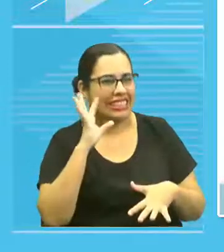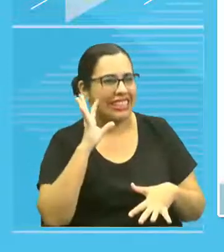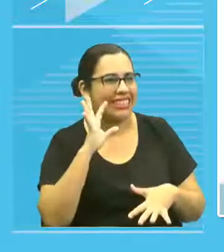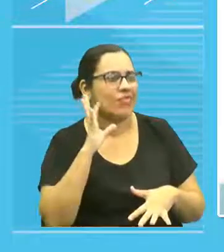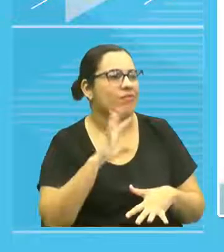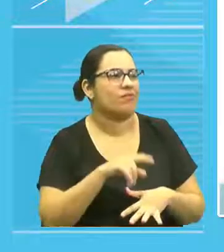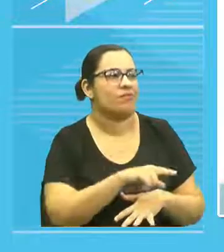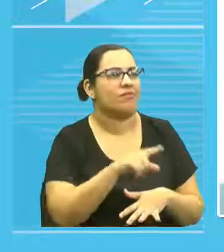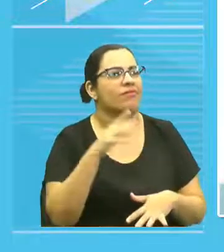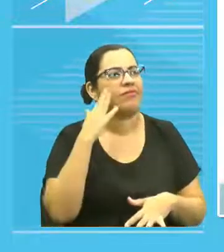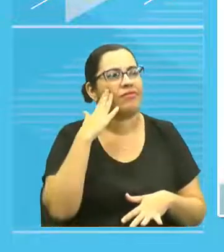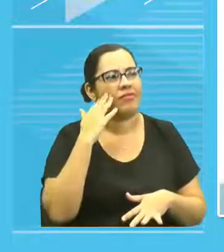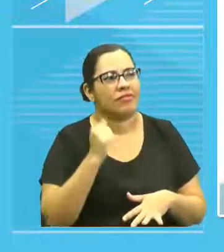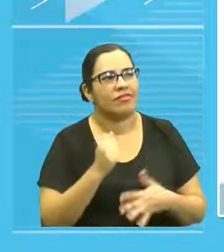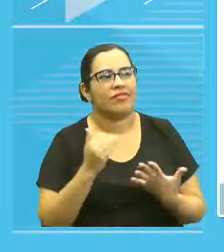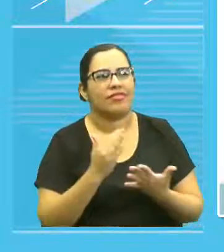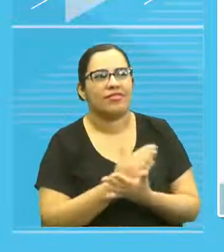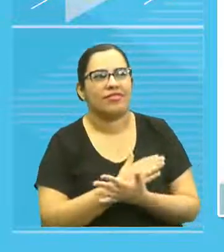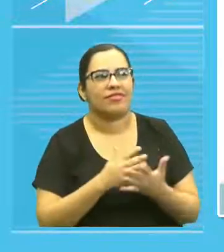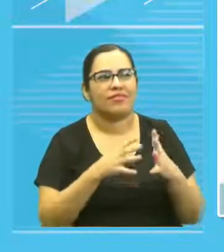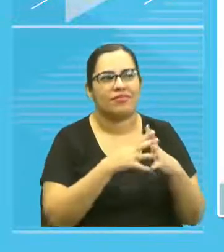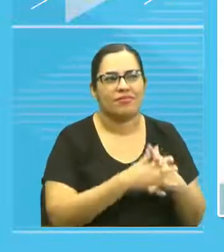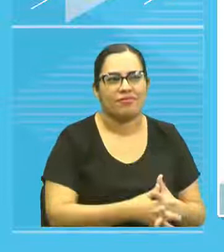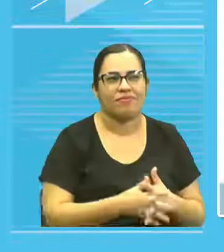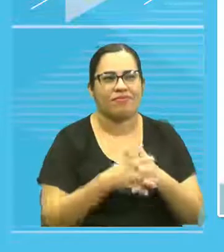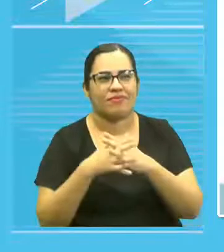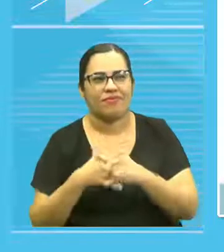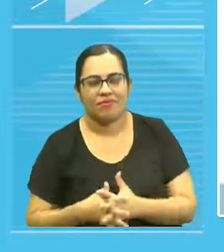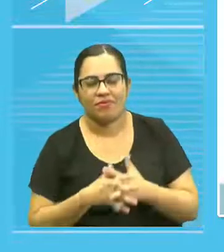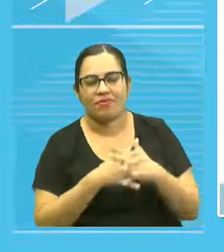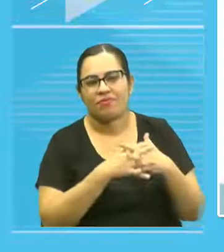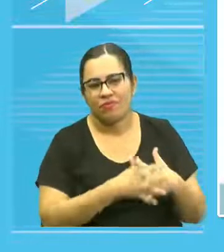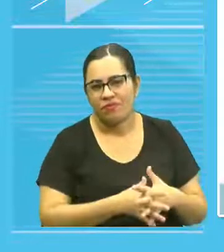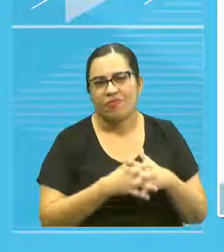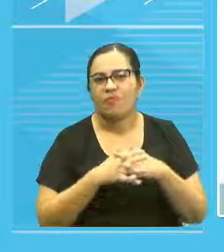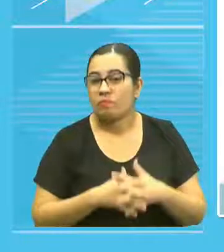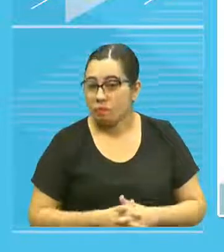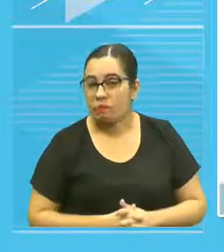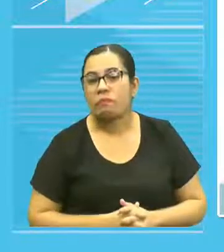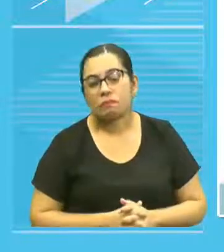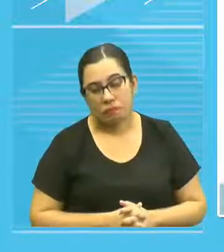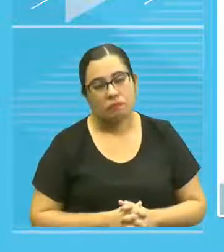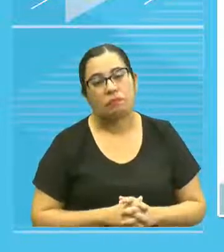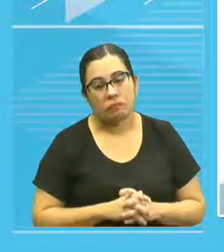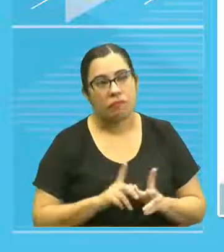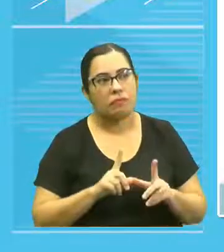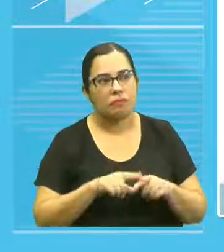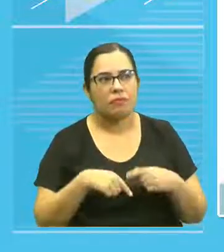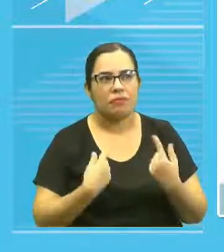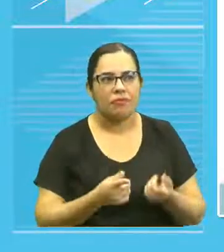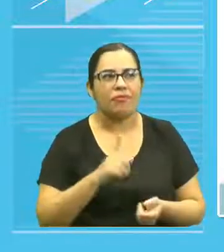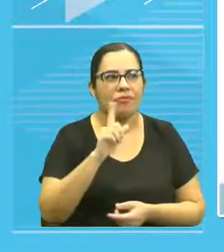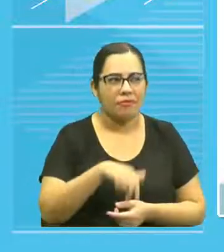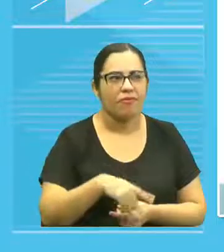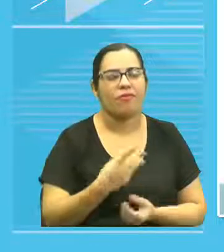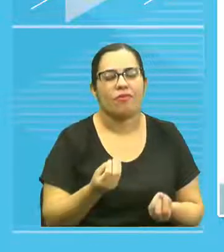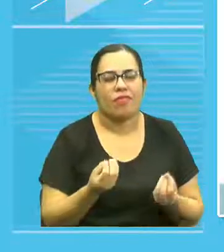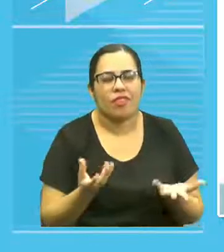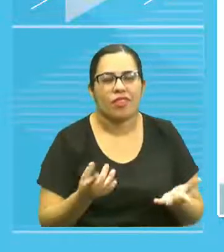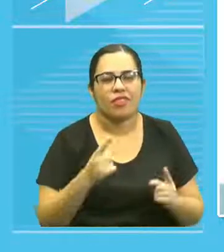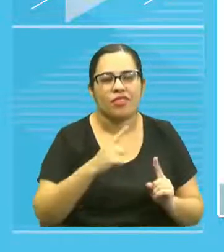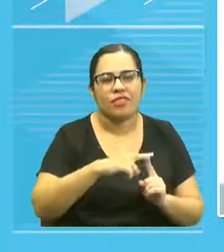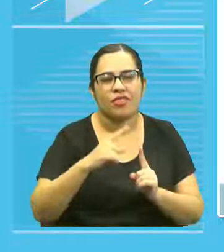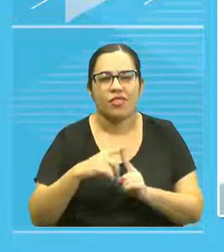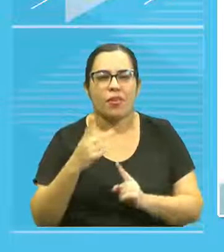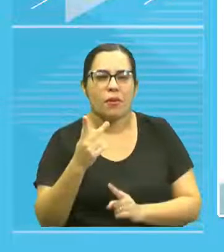Olha tu sabia que tem muitos alunos que confunde mais e mais justamente pelo fenômeno da paranomásia